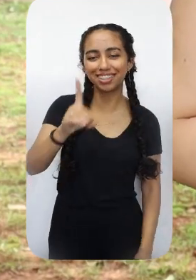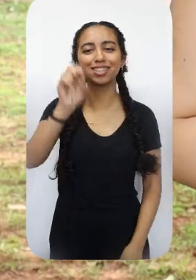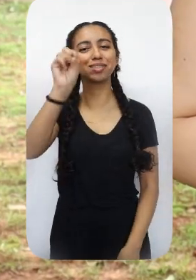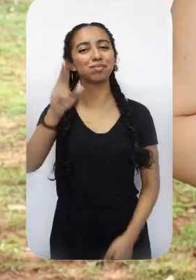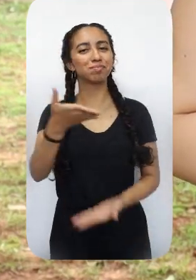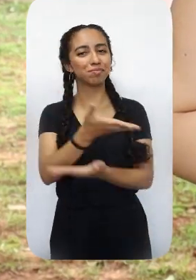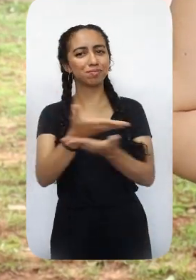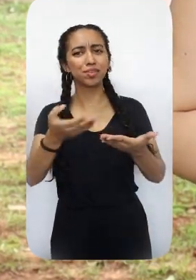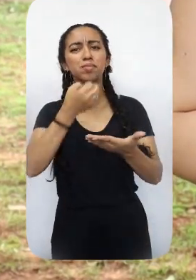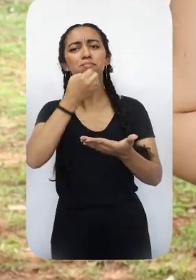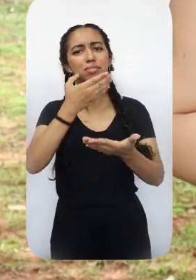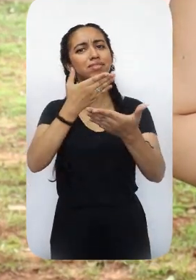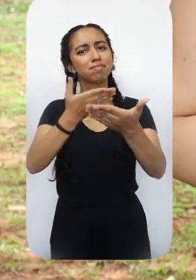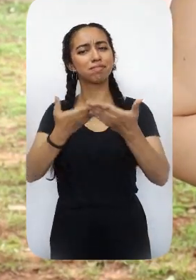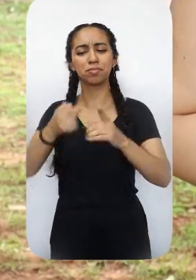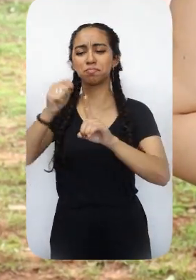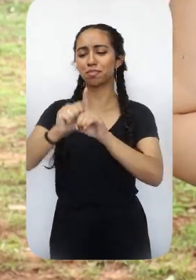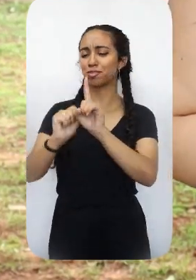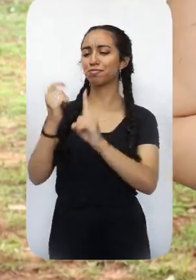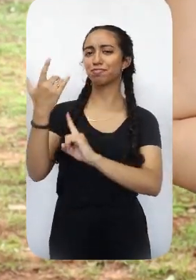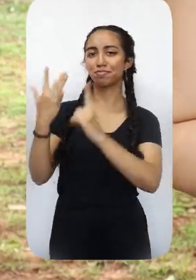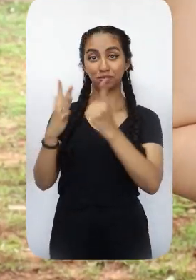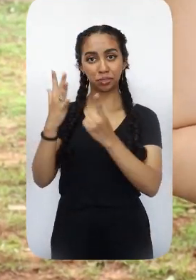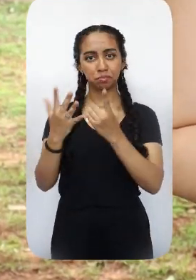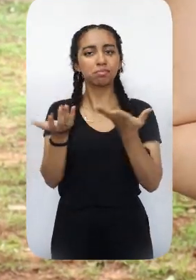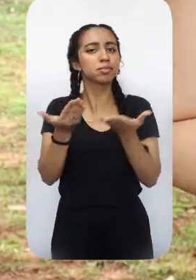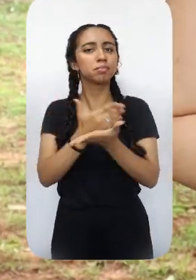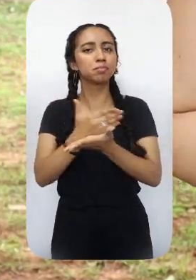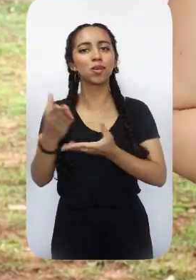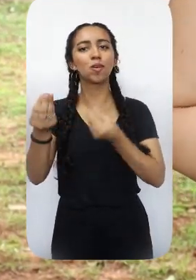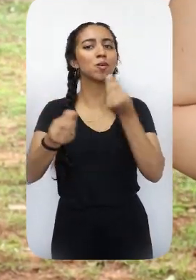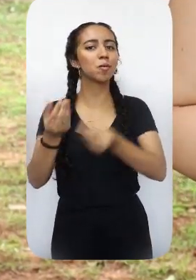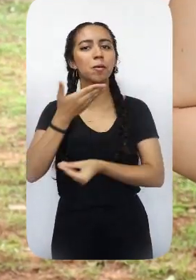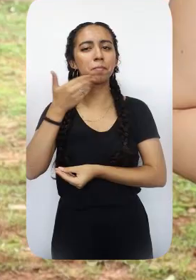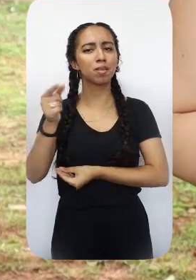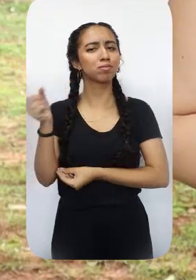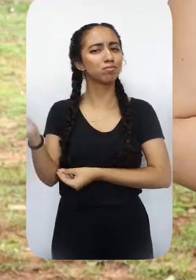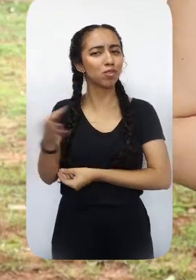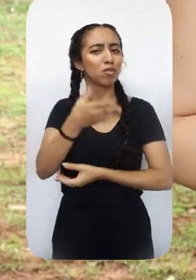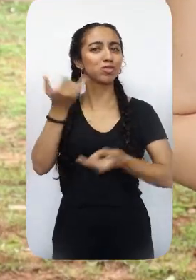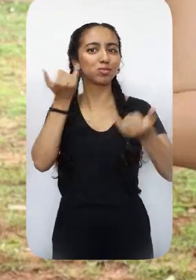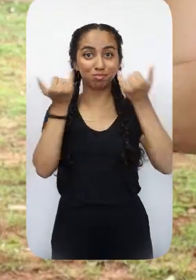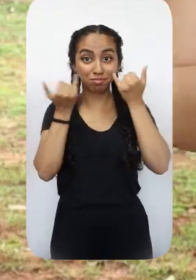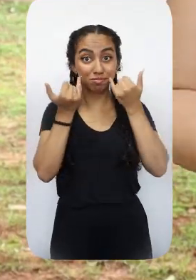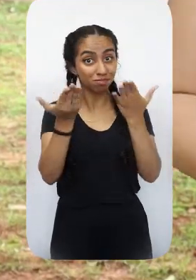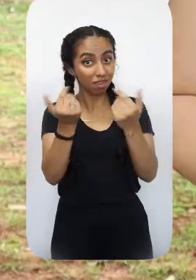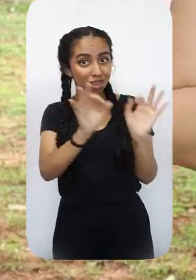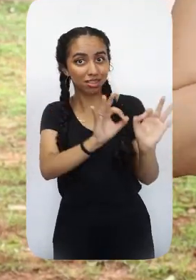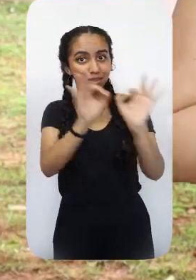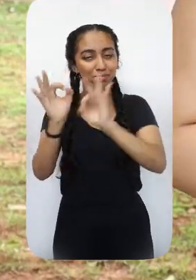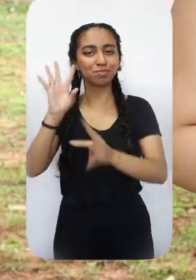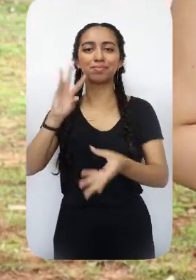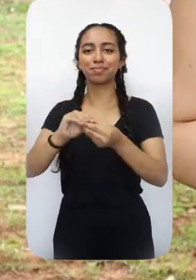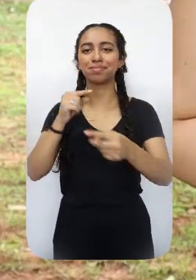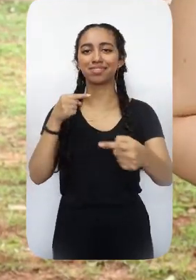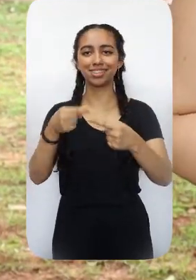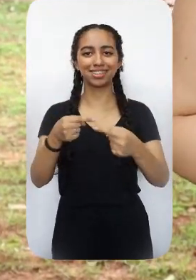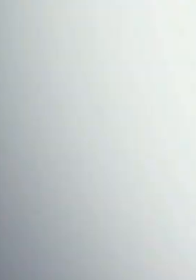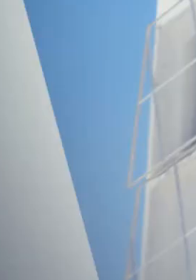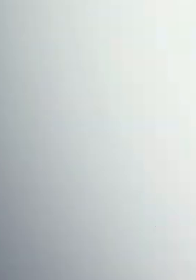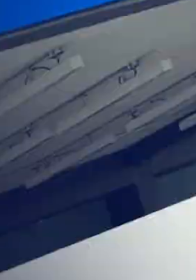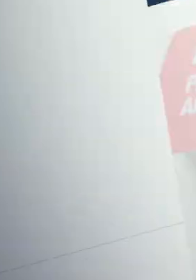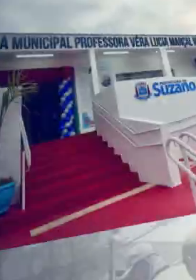Bom dia, Suzana, e bem-vindo, fevereiro! Quer maneira melhor de começar o mês do que com novidade? Continue com a gente no Resumo